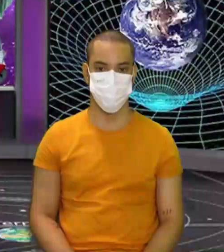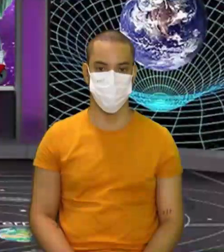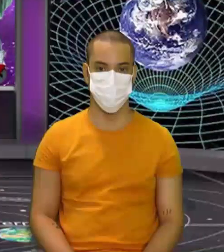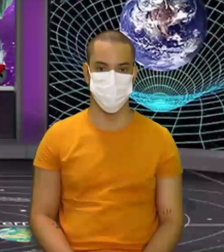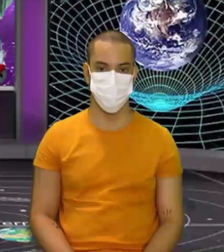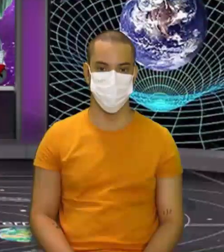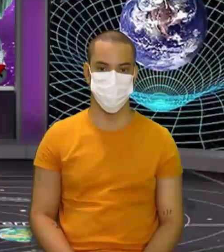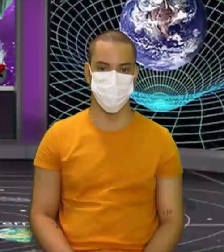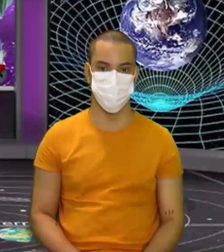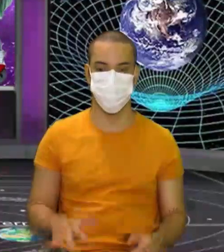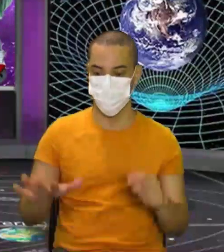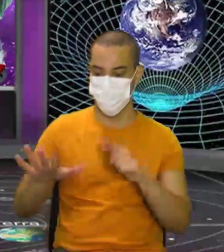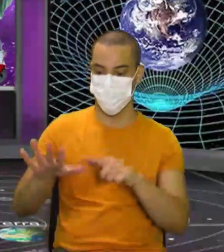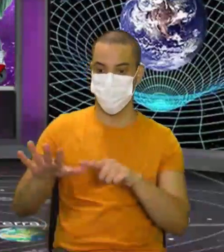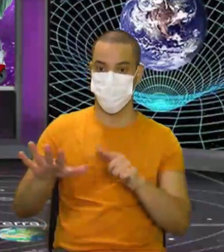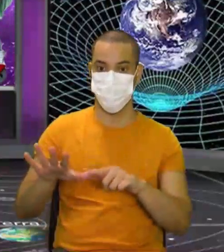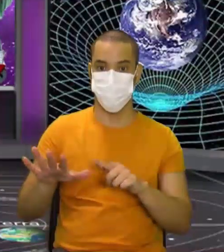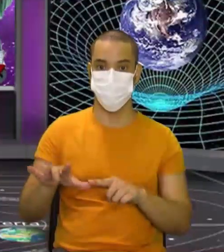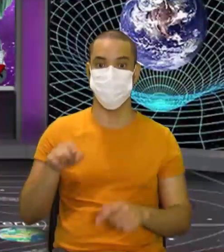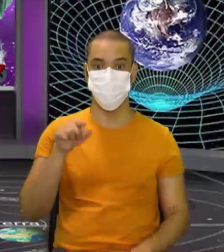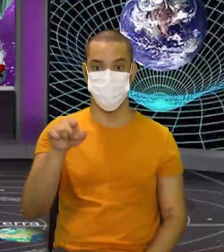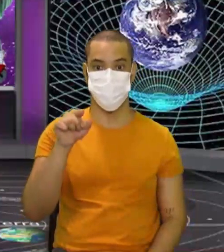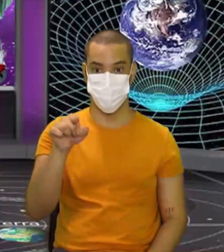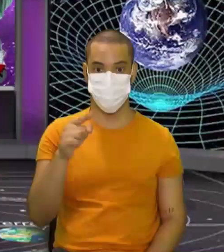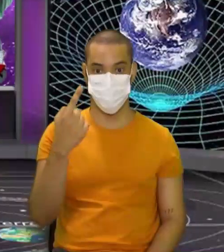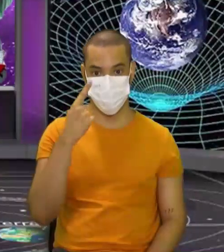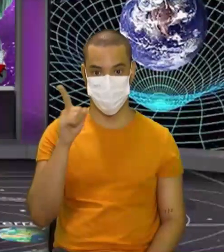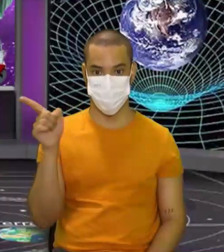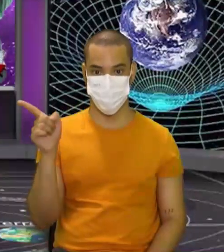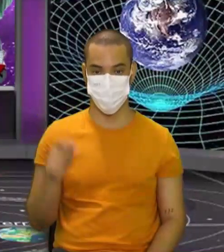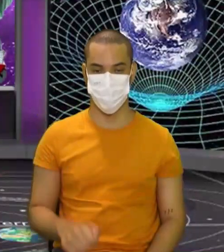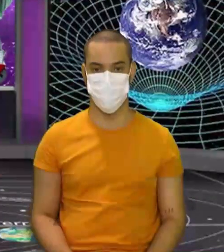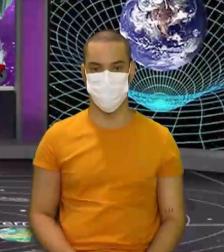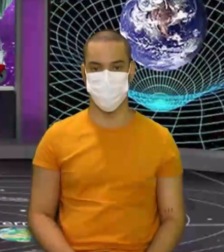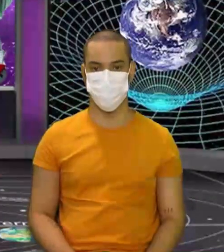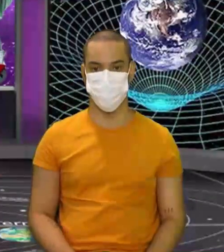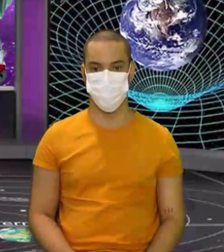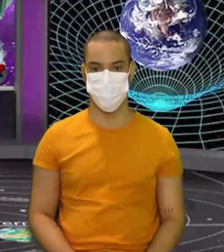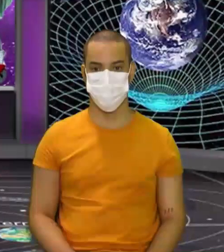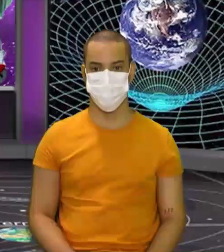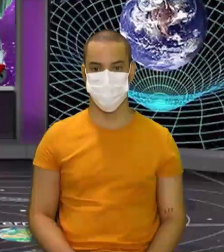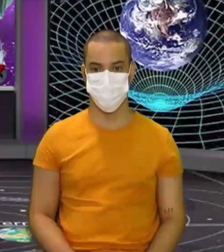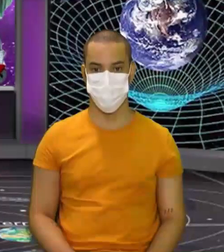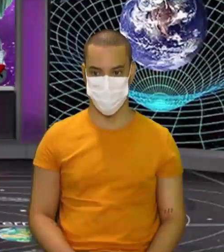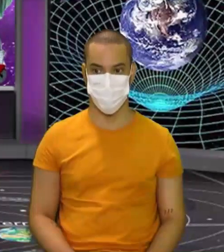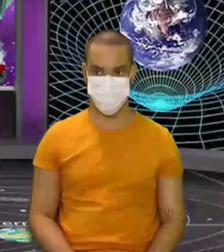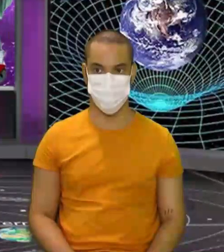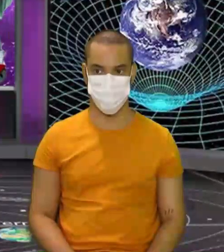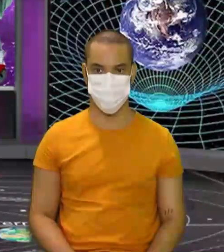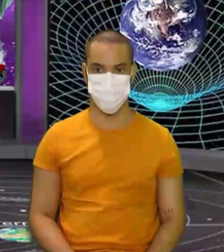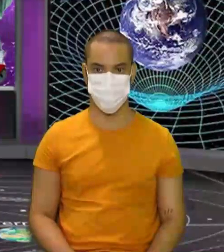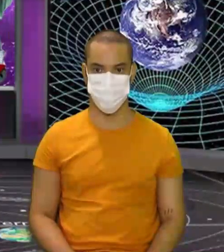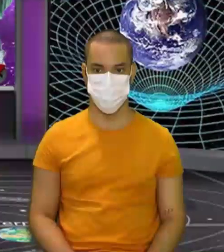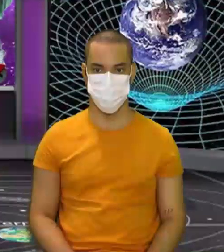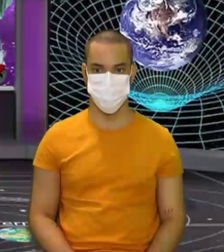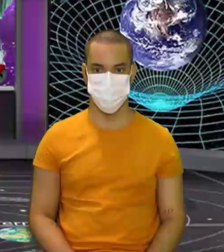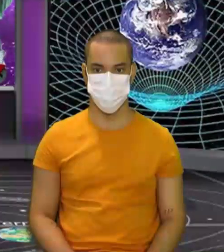aqui, ó. Você coloca o dedo na direção da TV e esse para frente. O que acontece, ó? Para baixo,